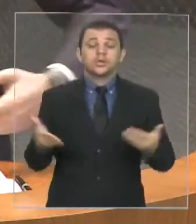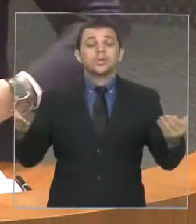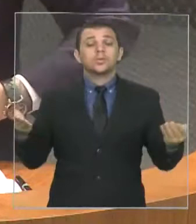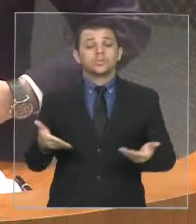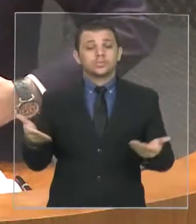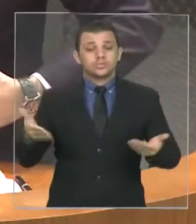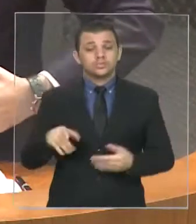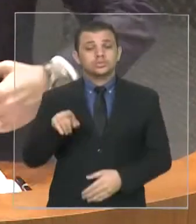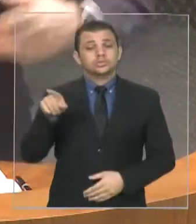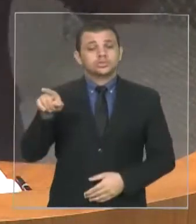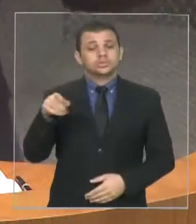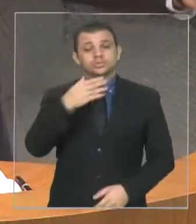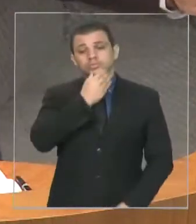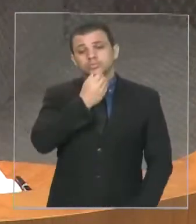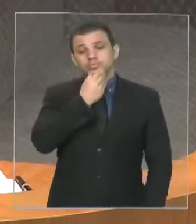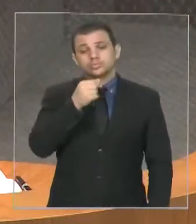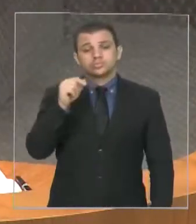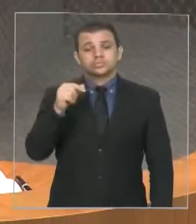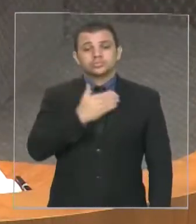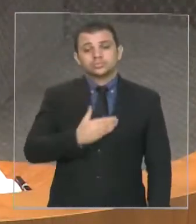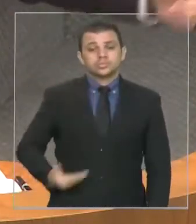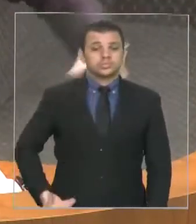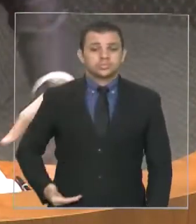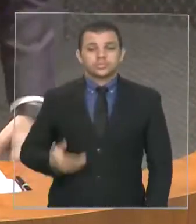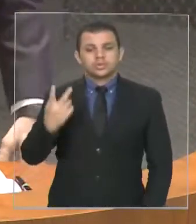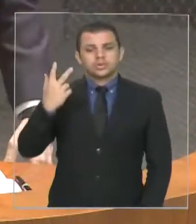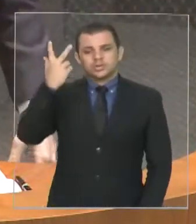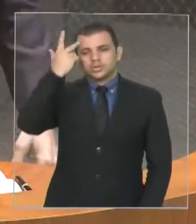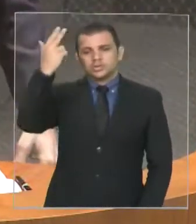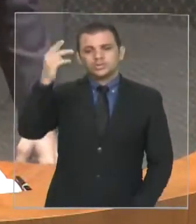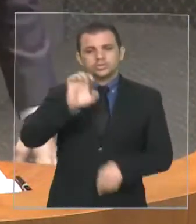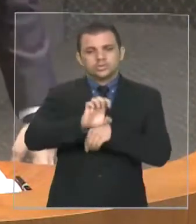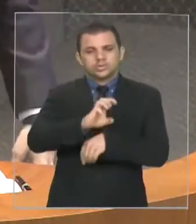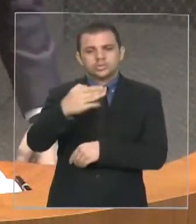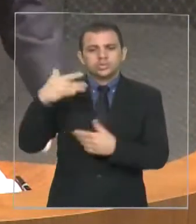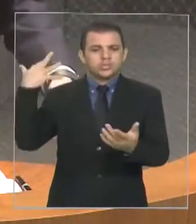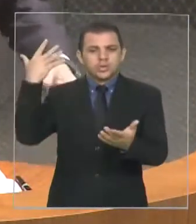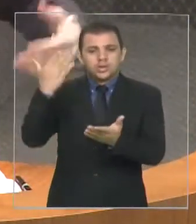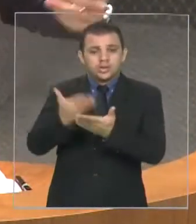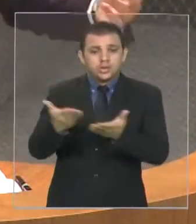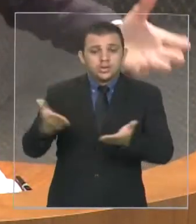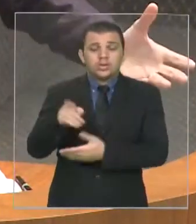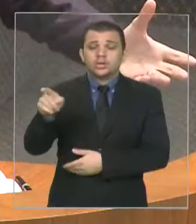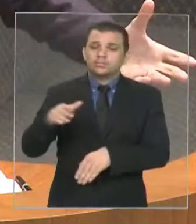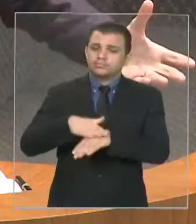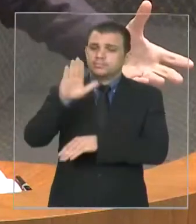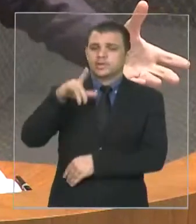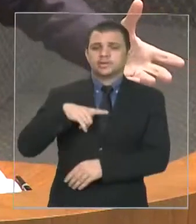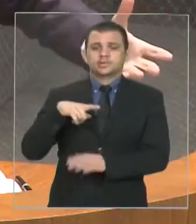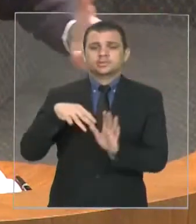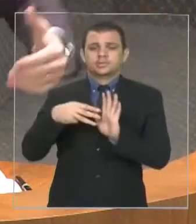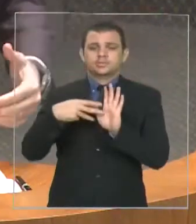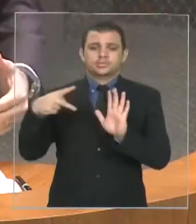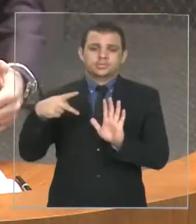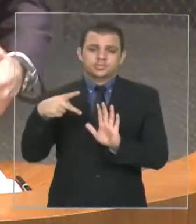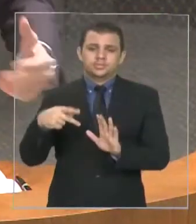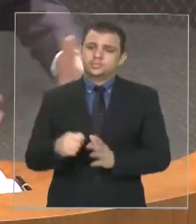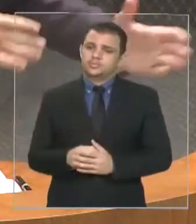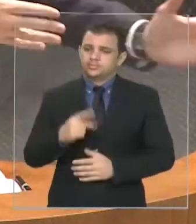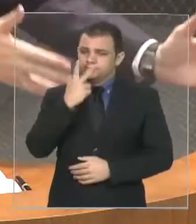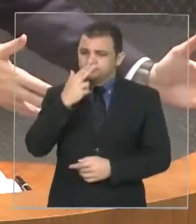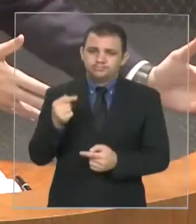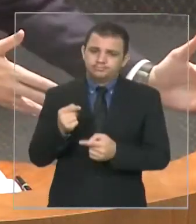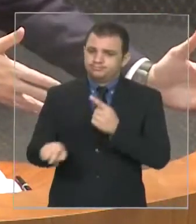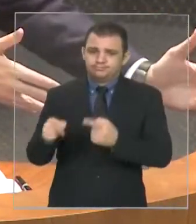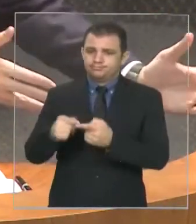hoje é o governador da história do Estado do Maranhão que mais edita medidas provisórias. Uma incoerência como é o